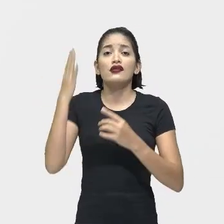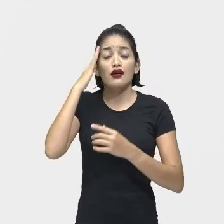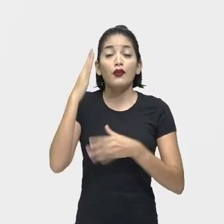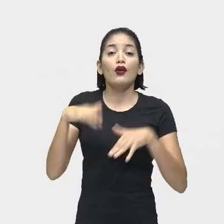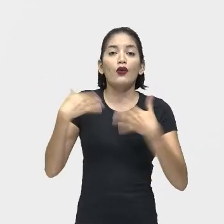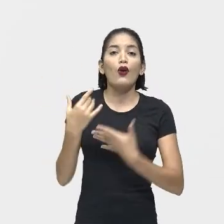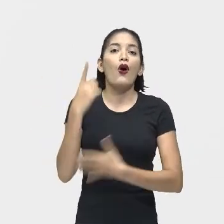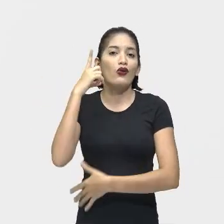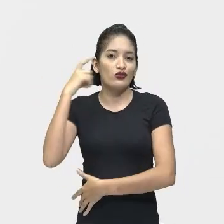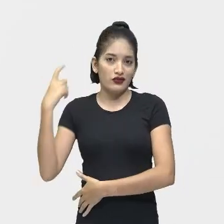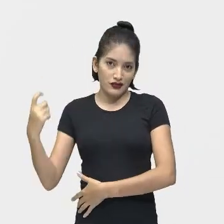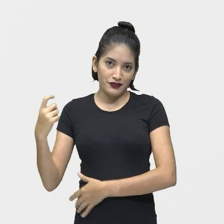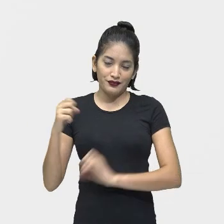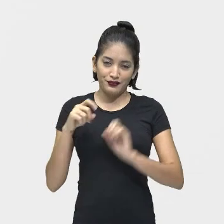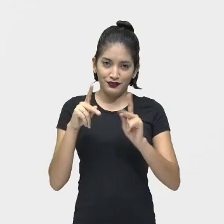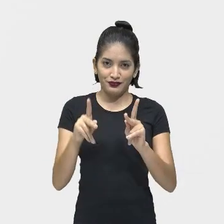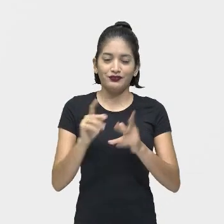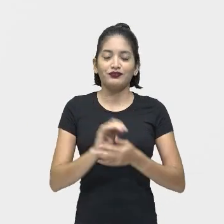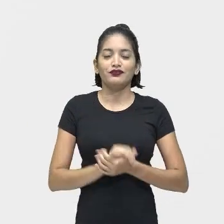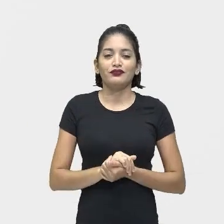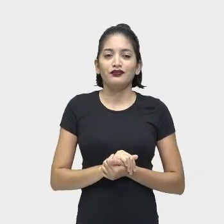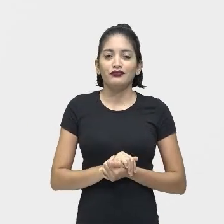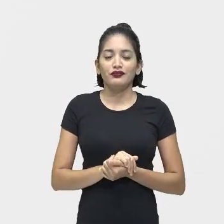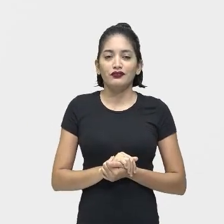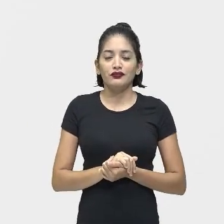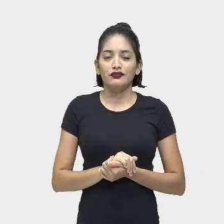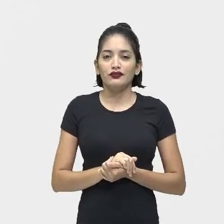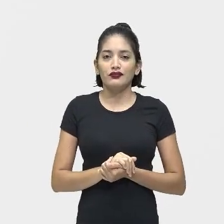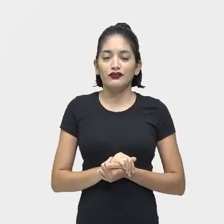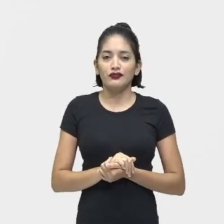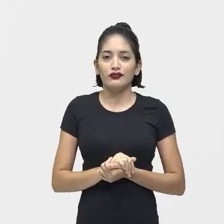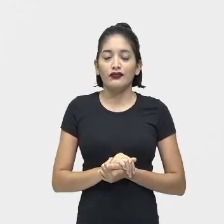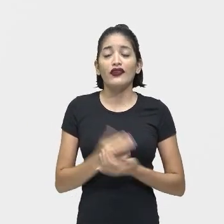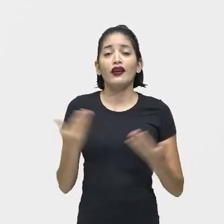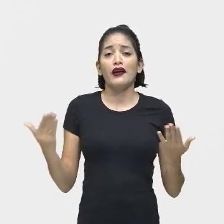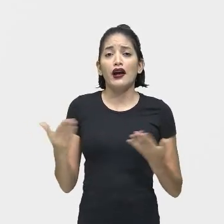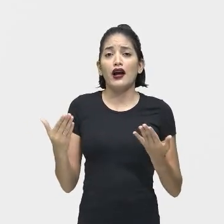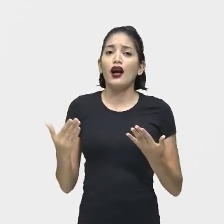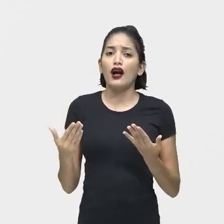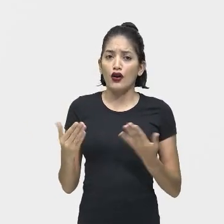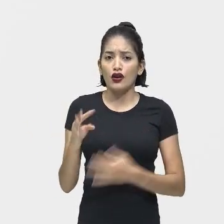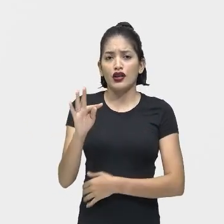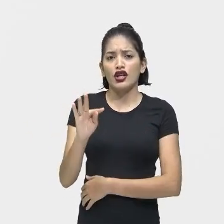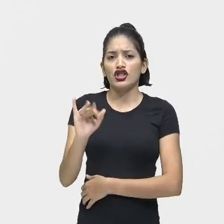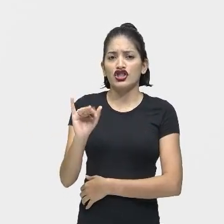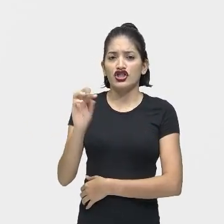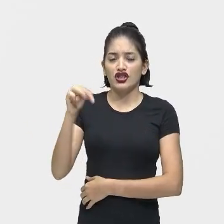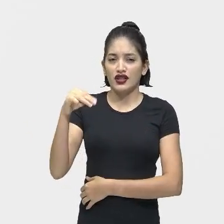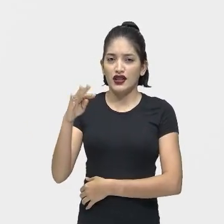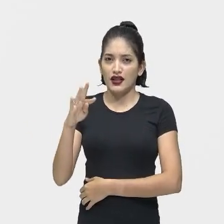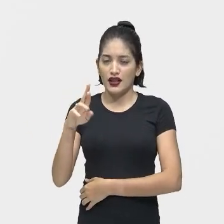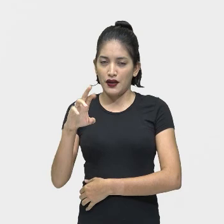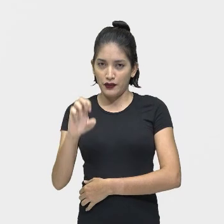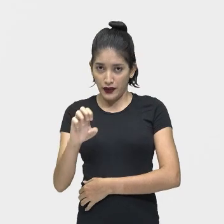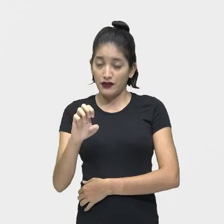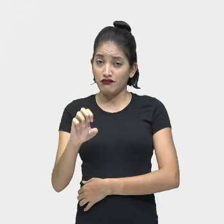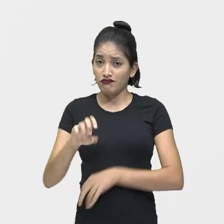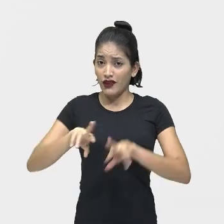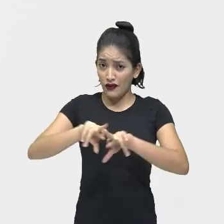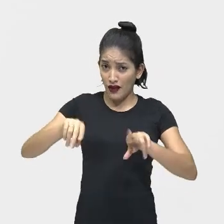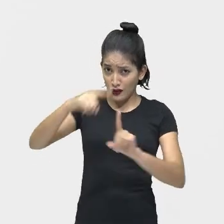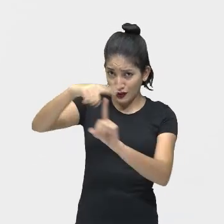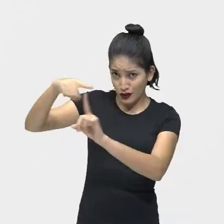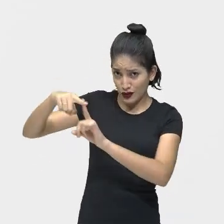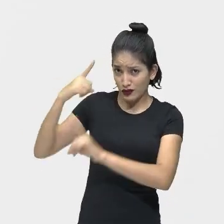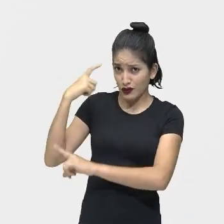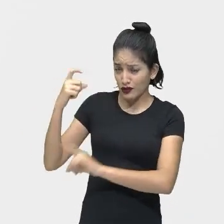fontes sonoras. E aí, falamos sobre o quê? Sobre o timbre, né? Então, o timbre fala